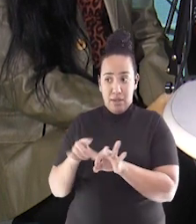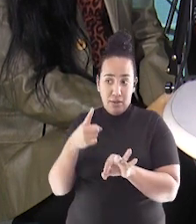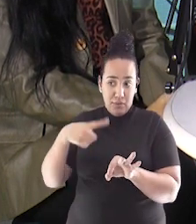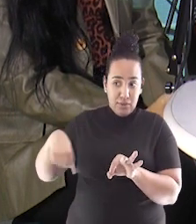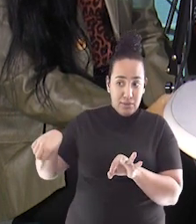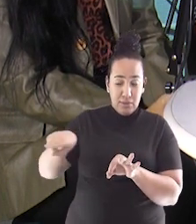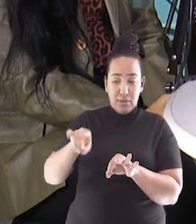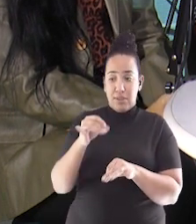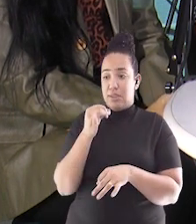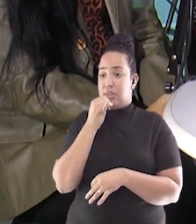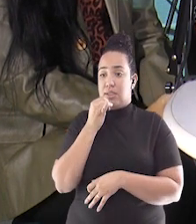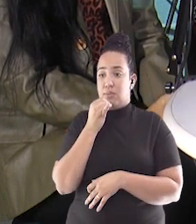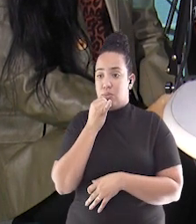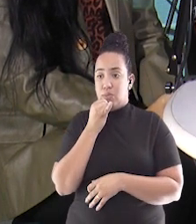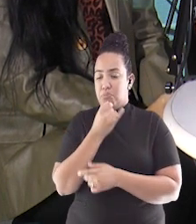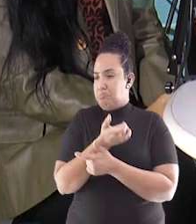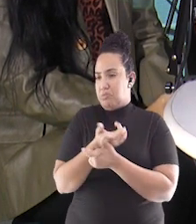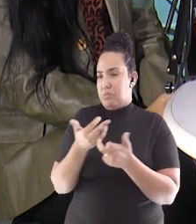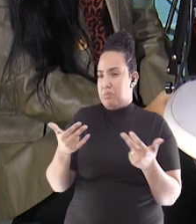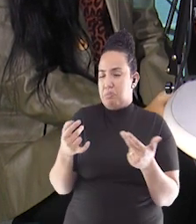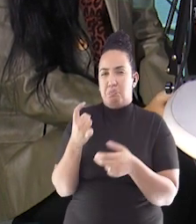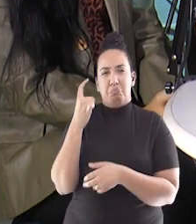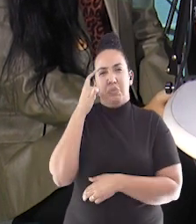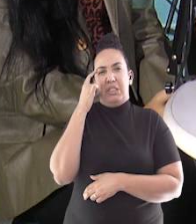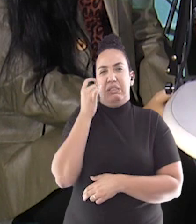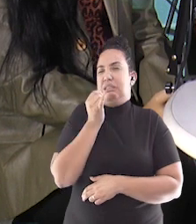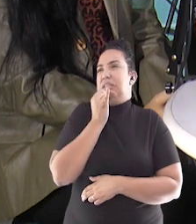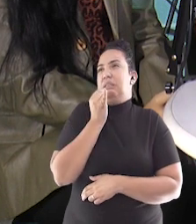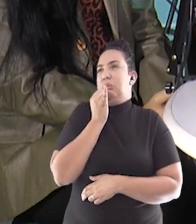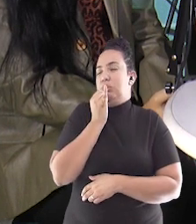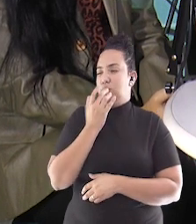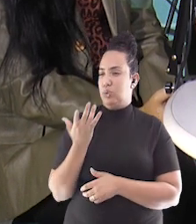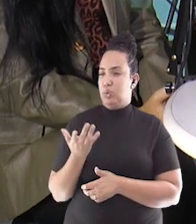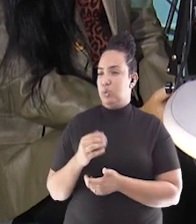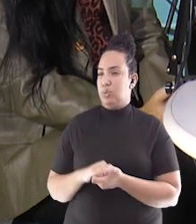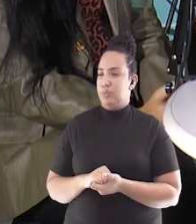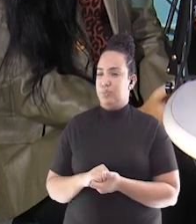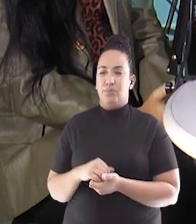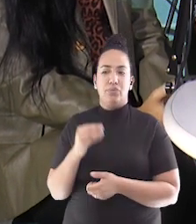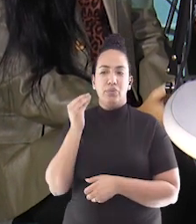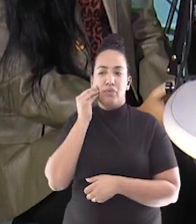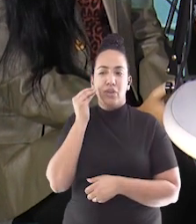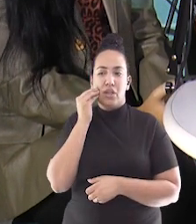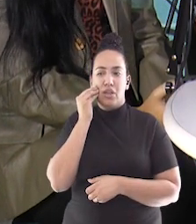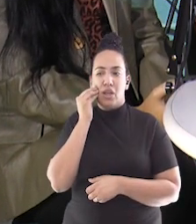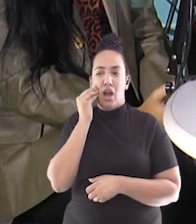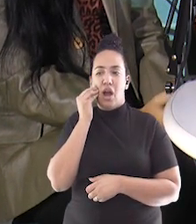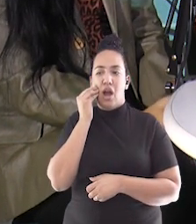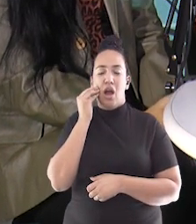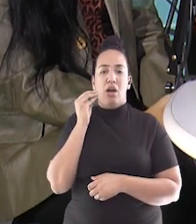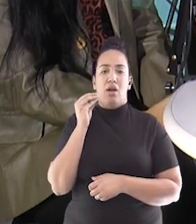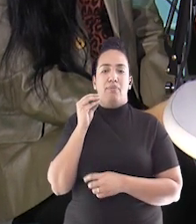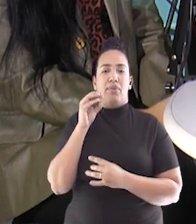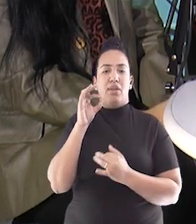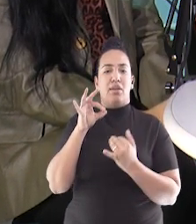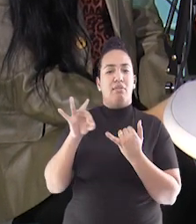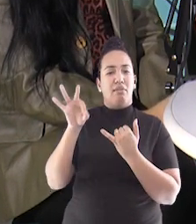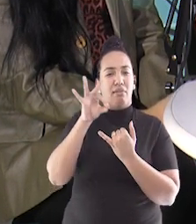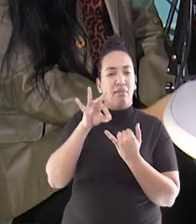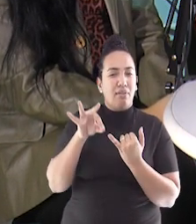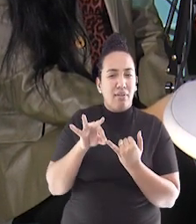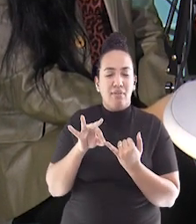preparando pra alguma coisa? Daniel, você pensa em fazer, sei lá, prestar pra tentar entrar no IFES, algum